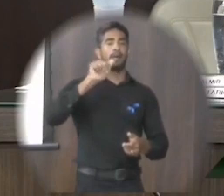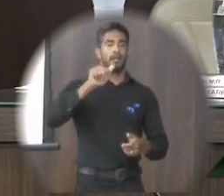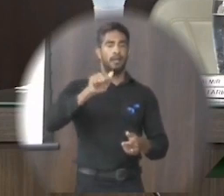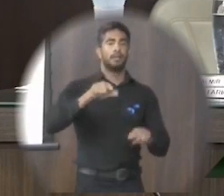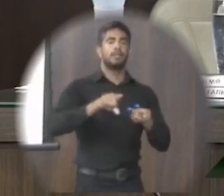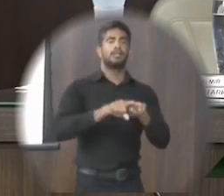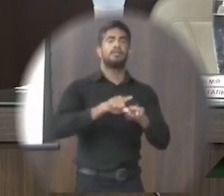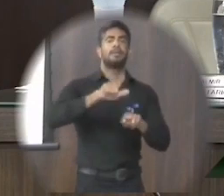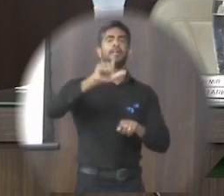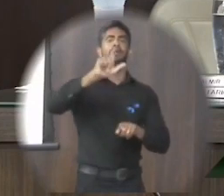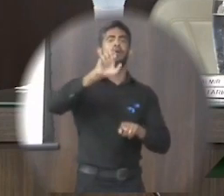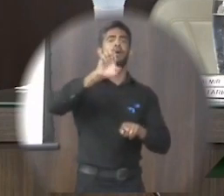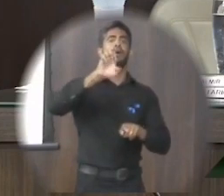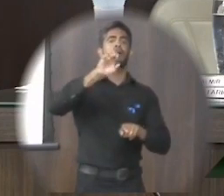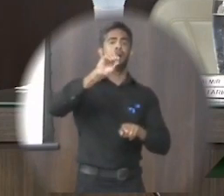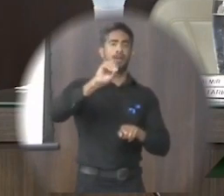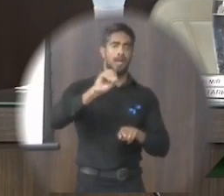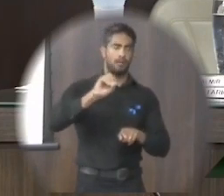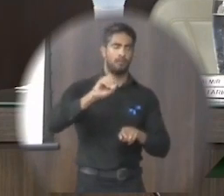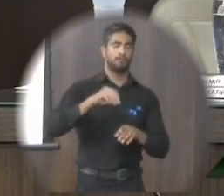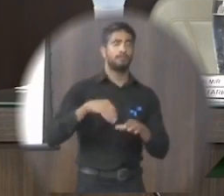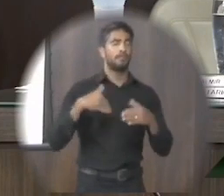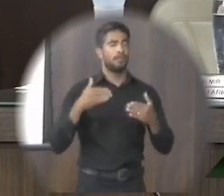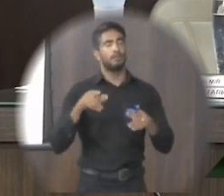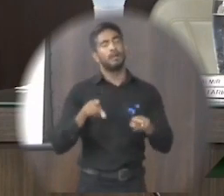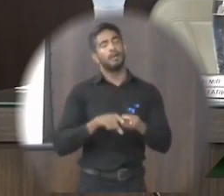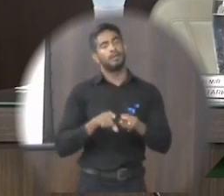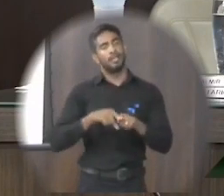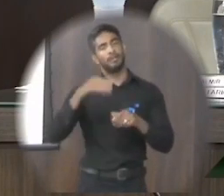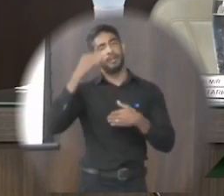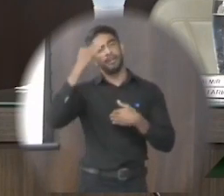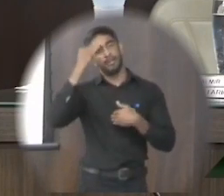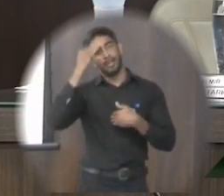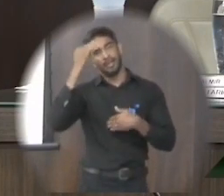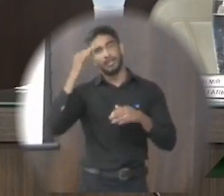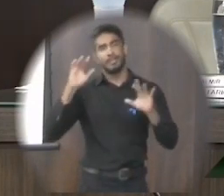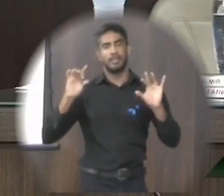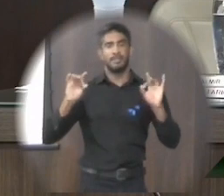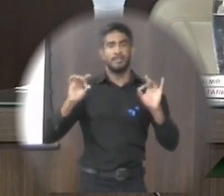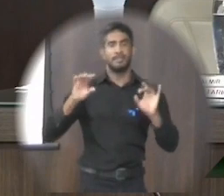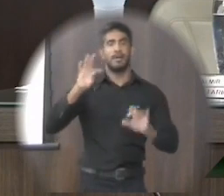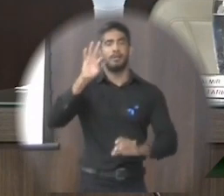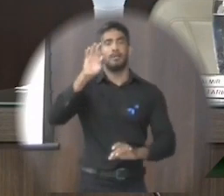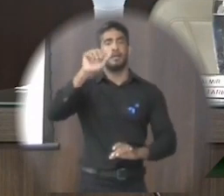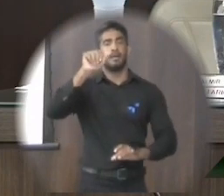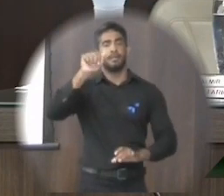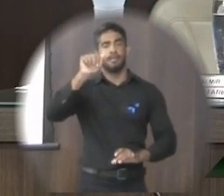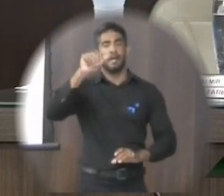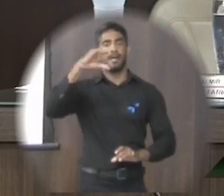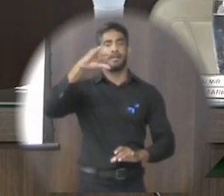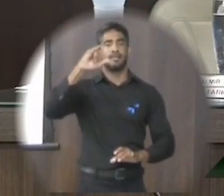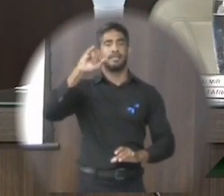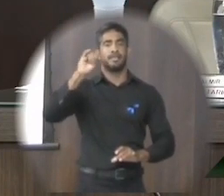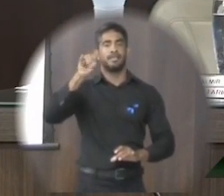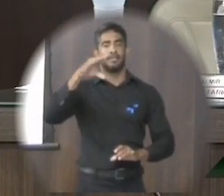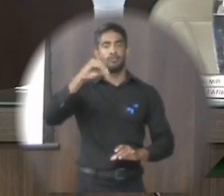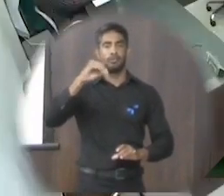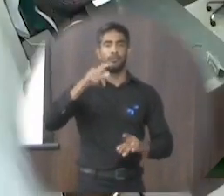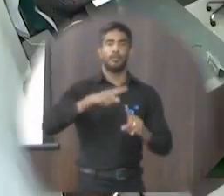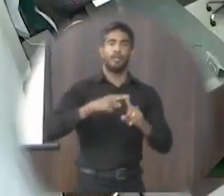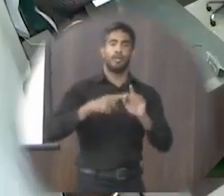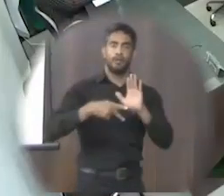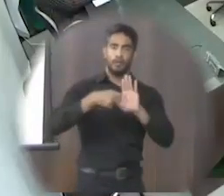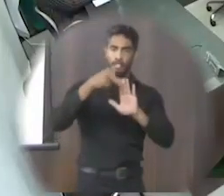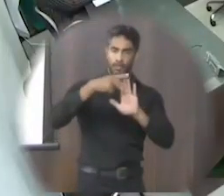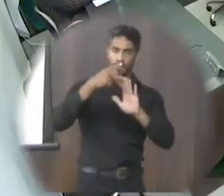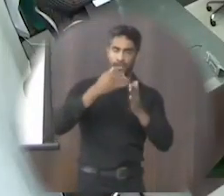Bem. E agradecer aqui em especial ao Tarcísio, porque, né, Tarcísio, o projeto iniciou e aí